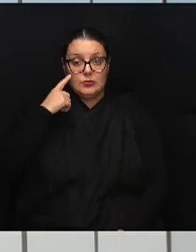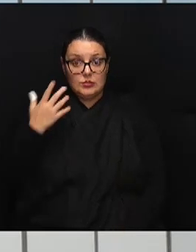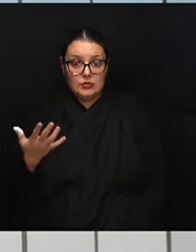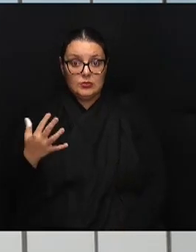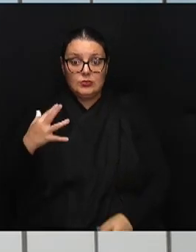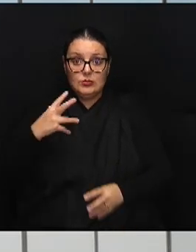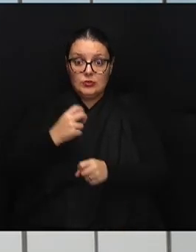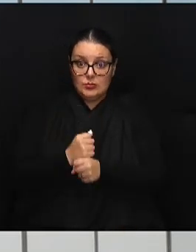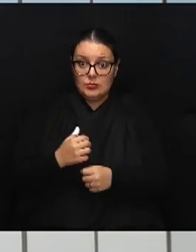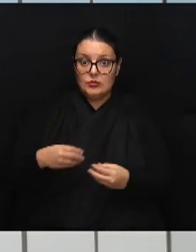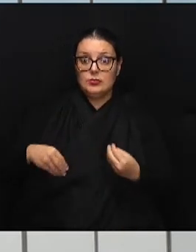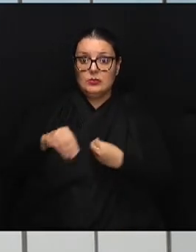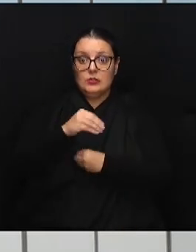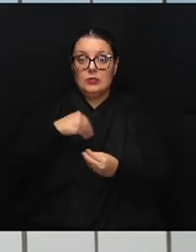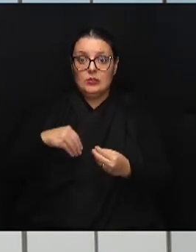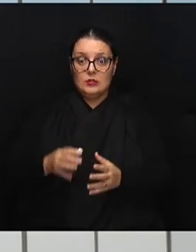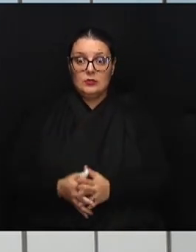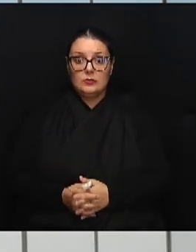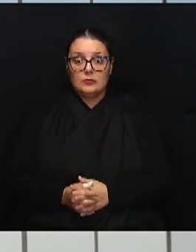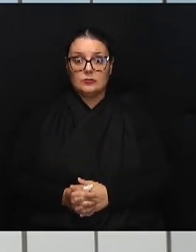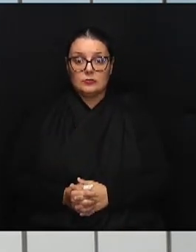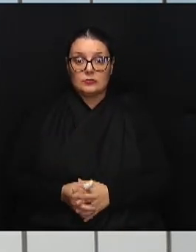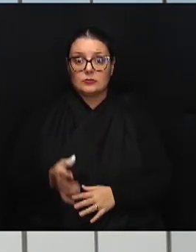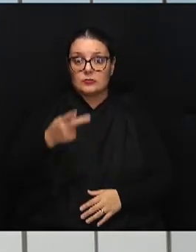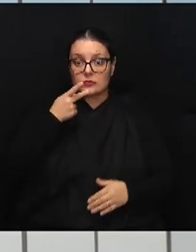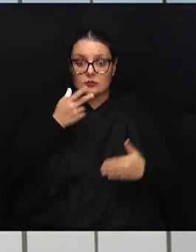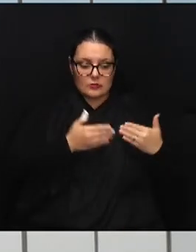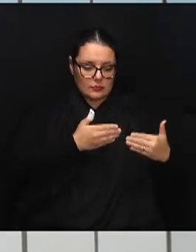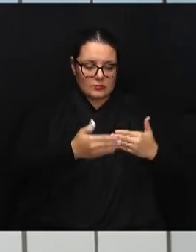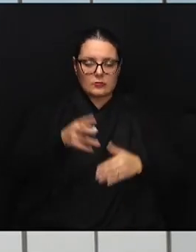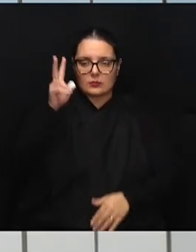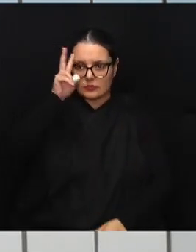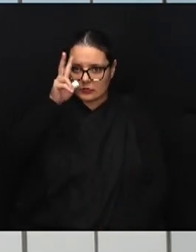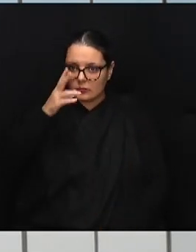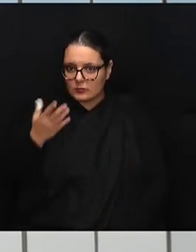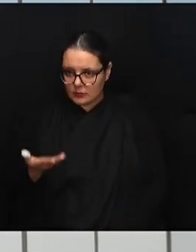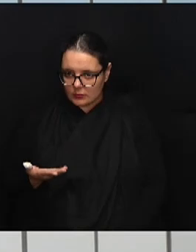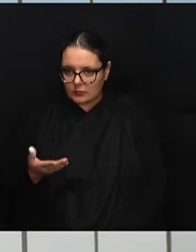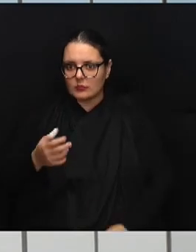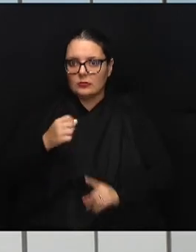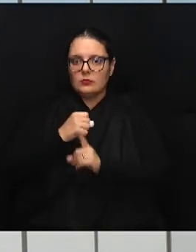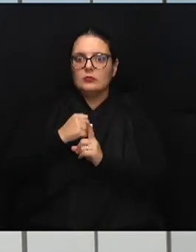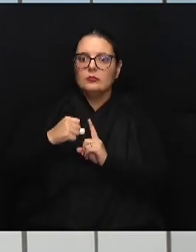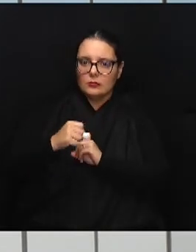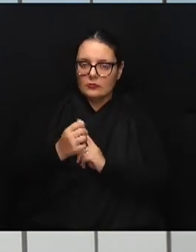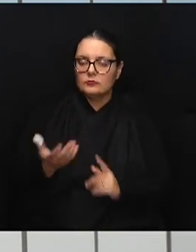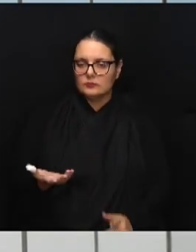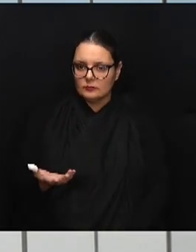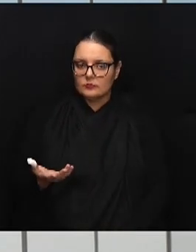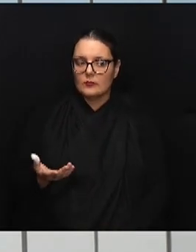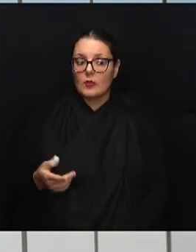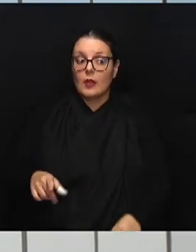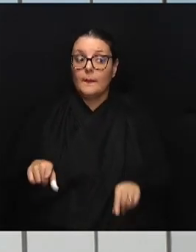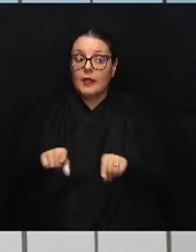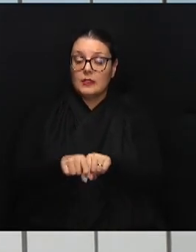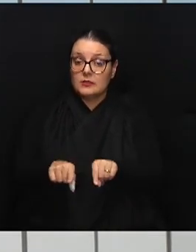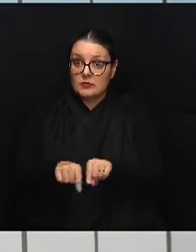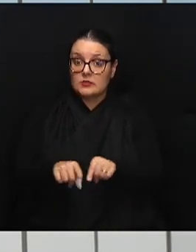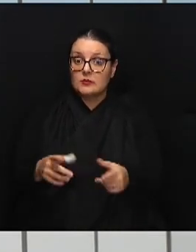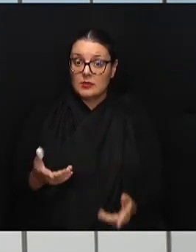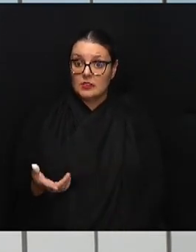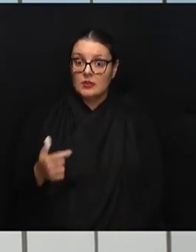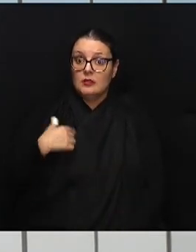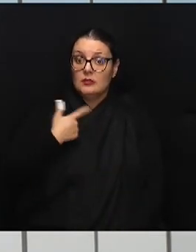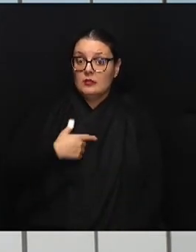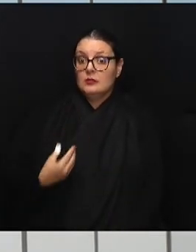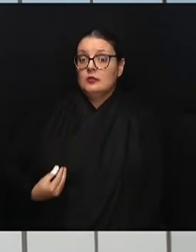que está envolvido nisso. Eu falei de processos históricos, né, sociológicos, mas ao mesmo tempo, nossa